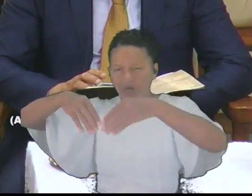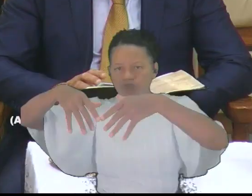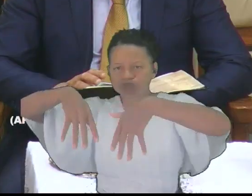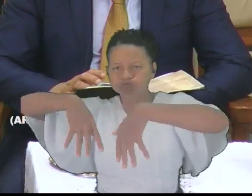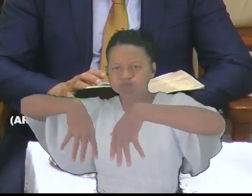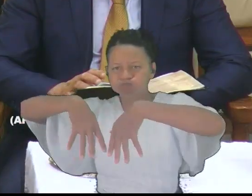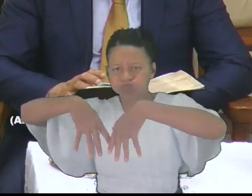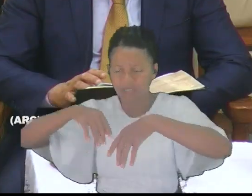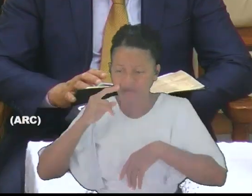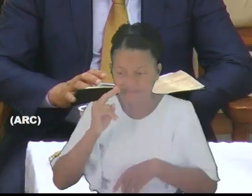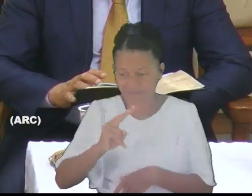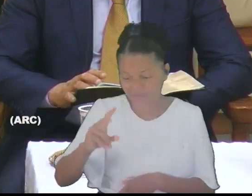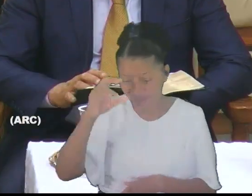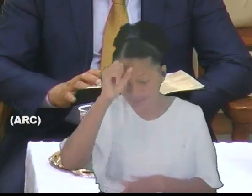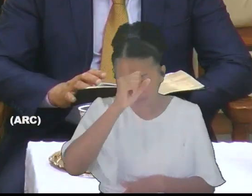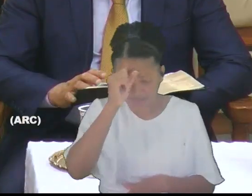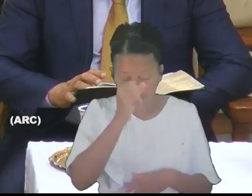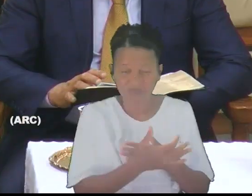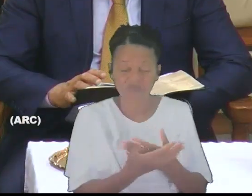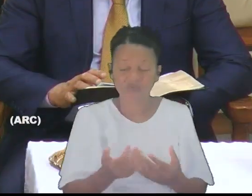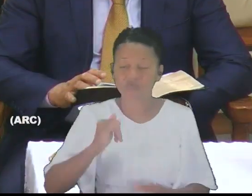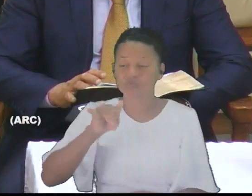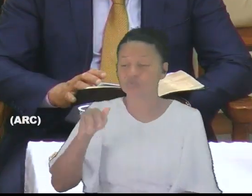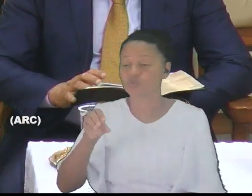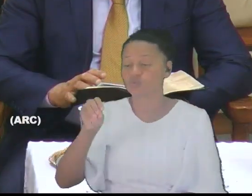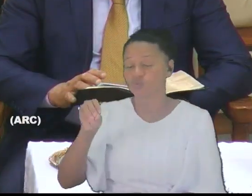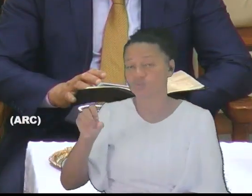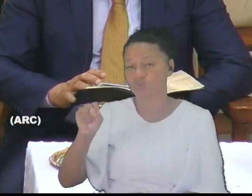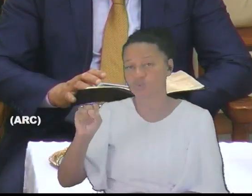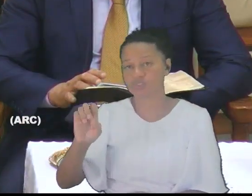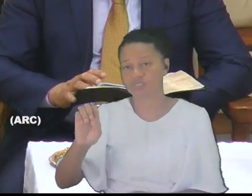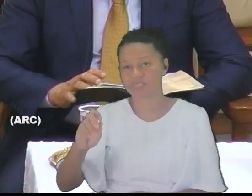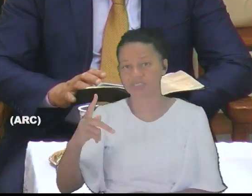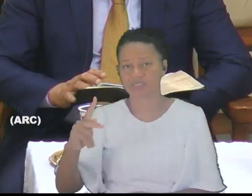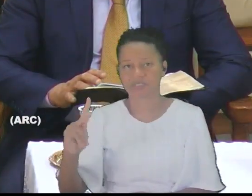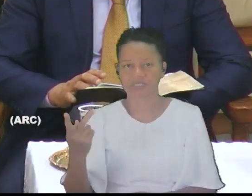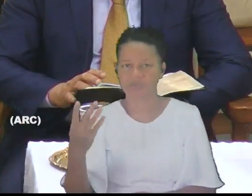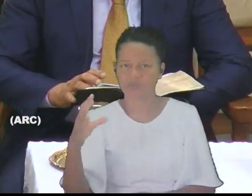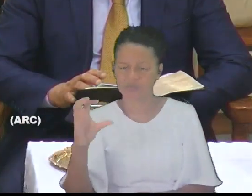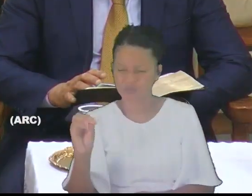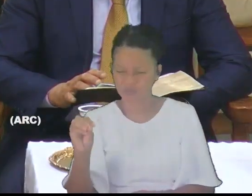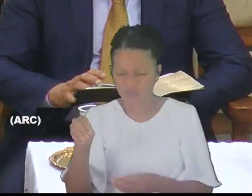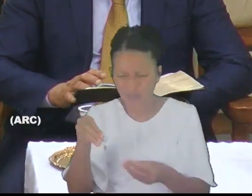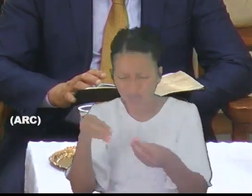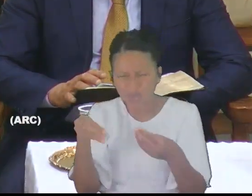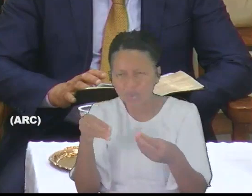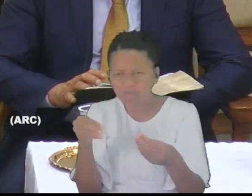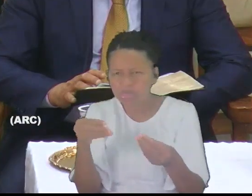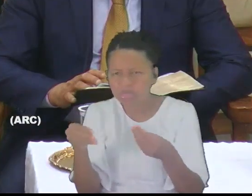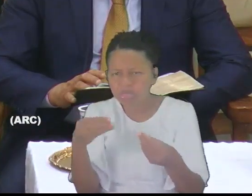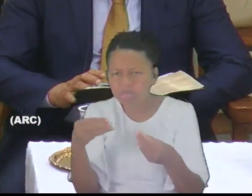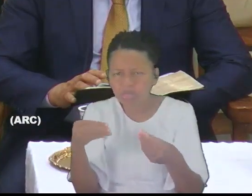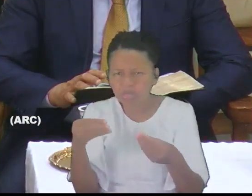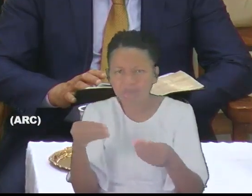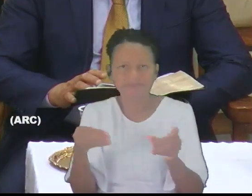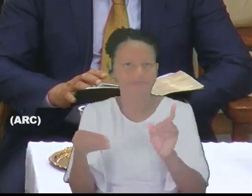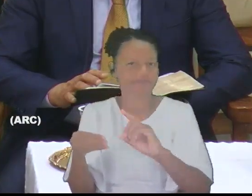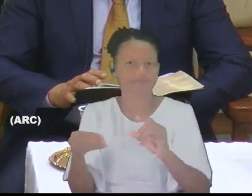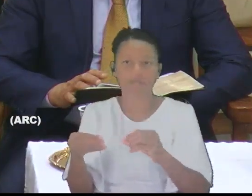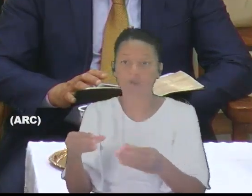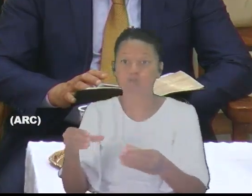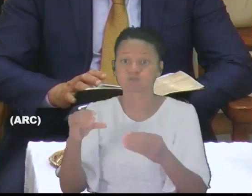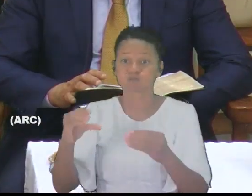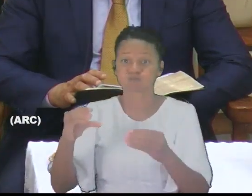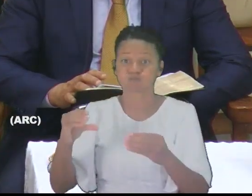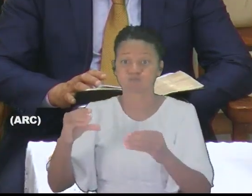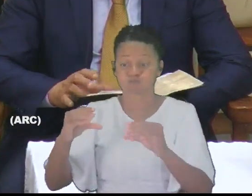E vê se vocês aprenderam. Joséfo diz que essa cortina não era um tecidozinho. A cortina não era um tecidozinho assim fino, não. Era